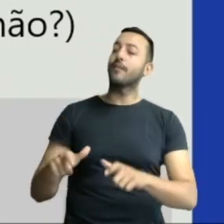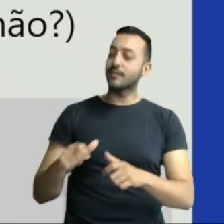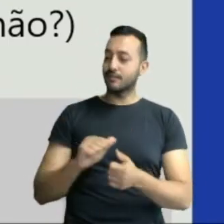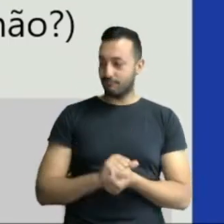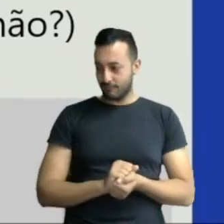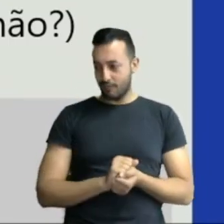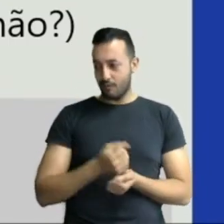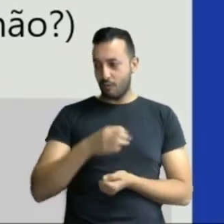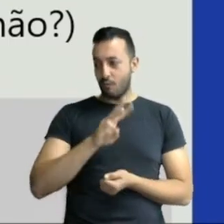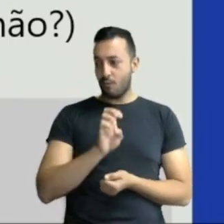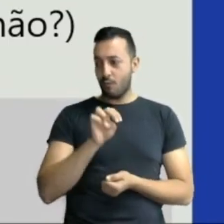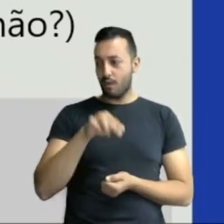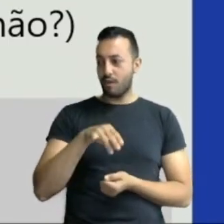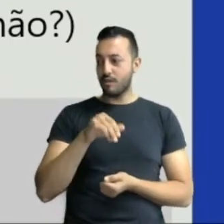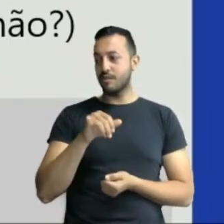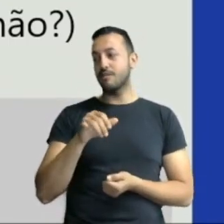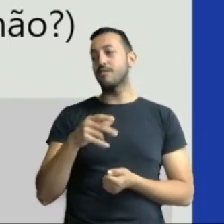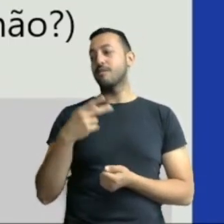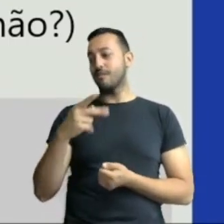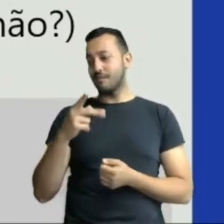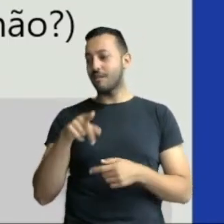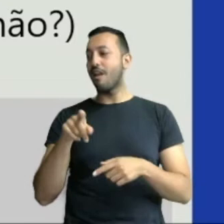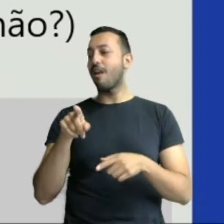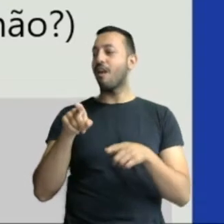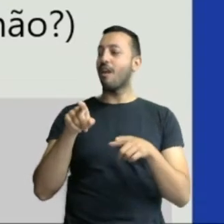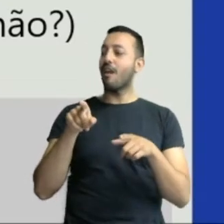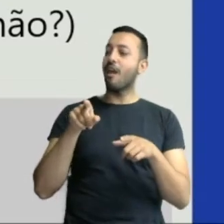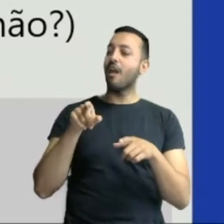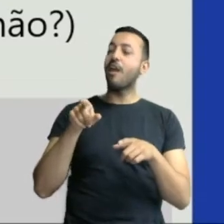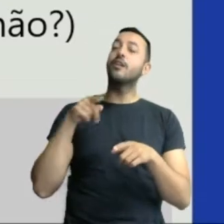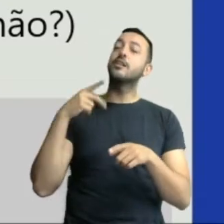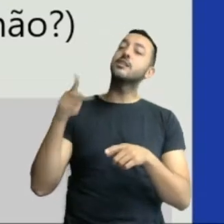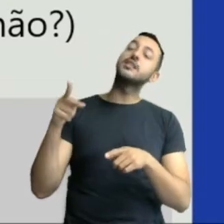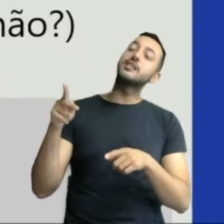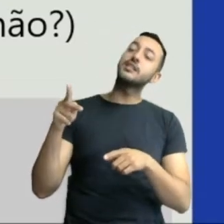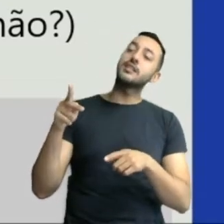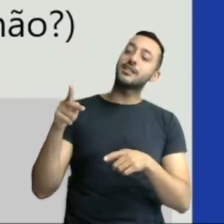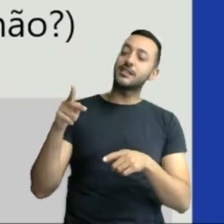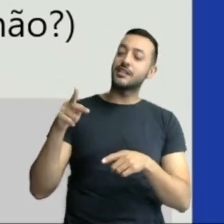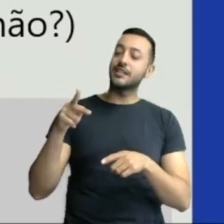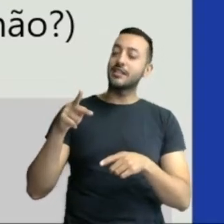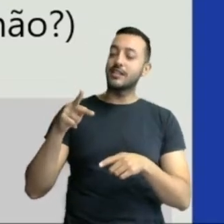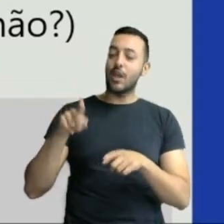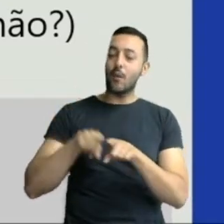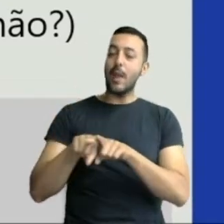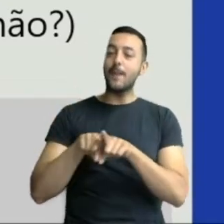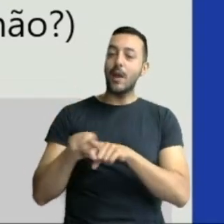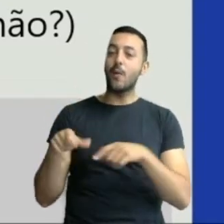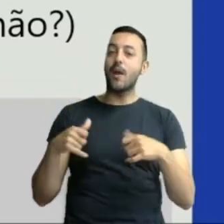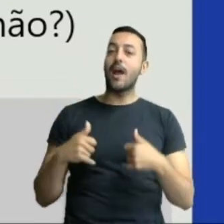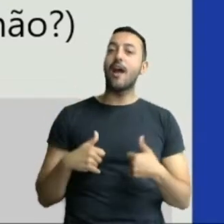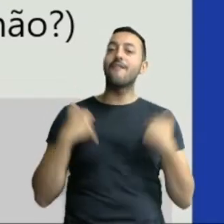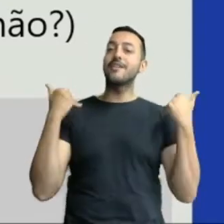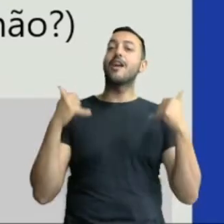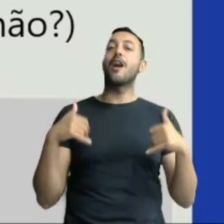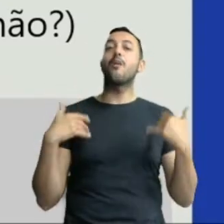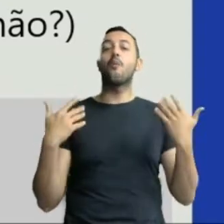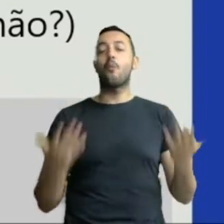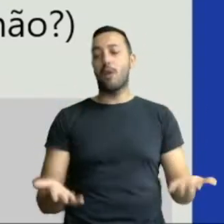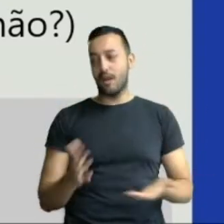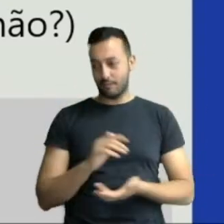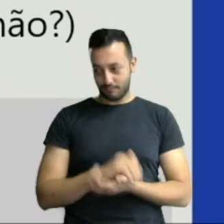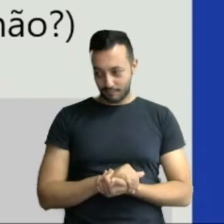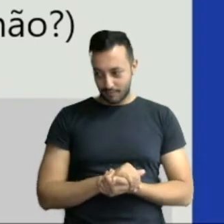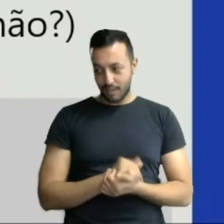When is your brother's birthday? Quando é o aniversário do seu irmão?